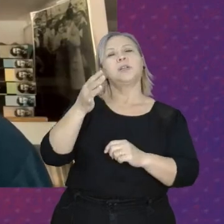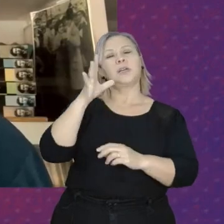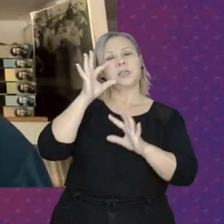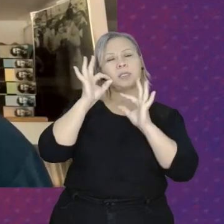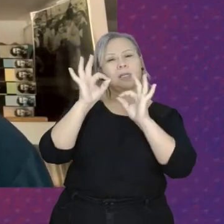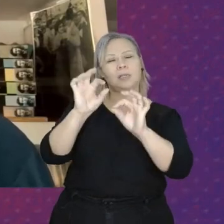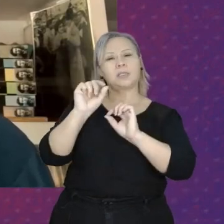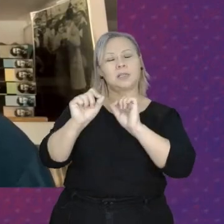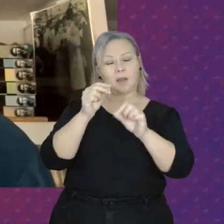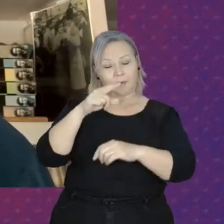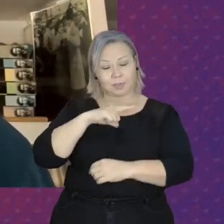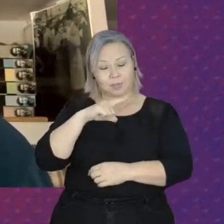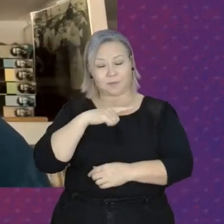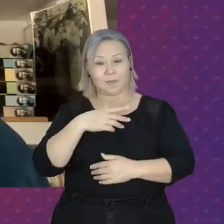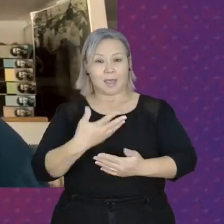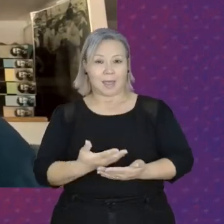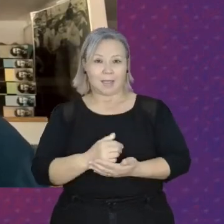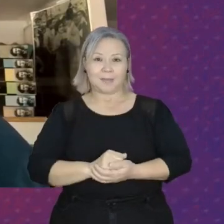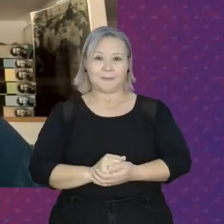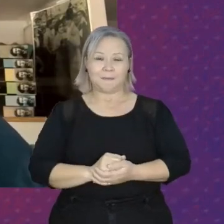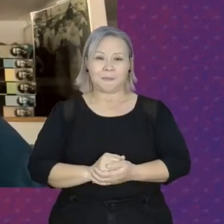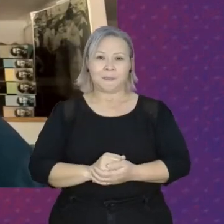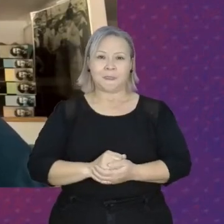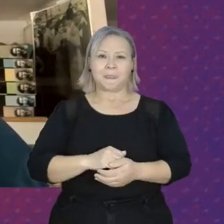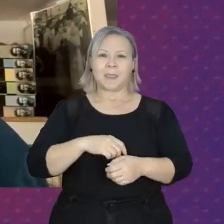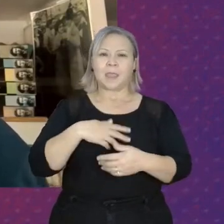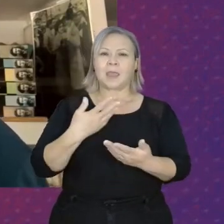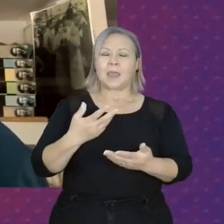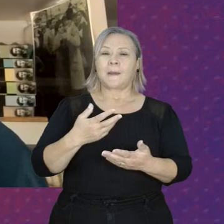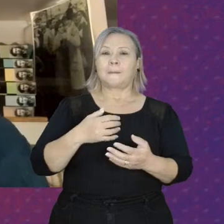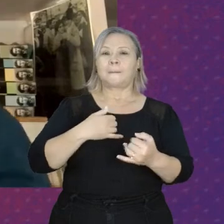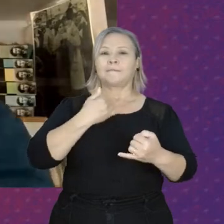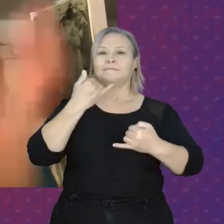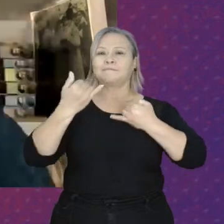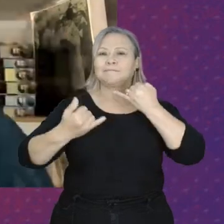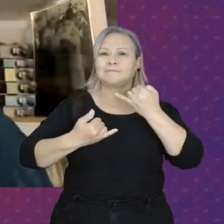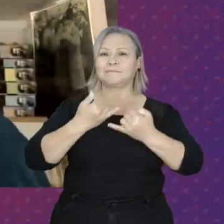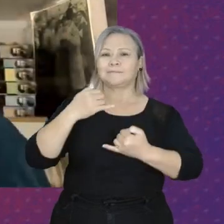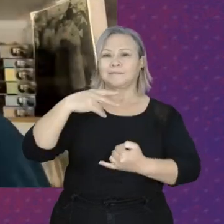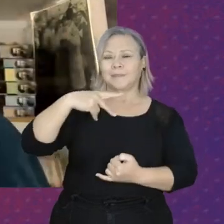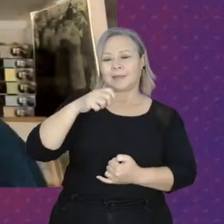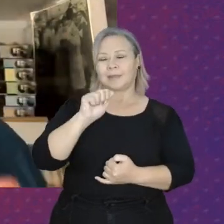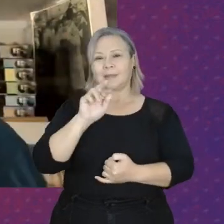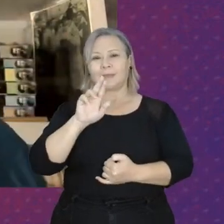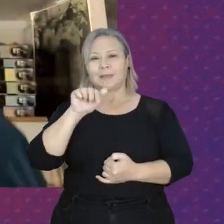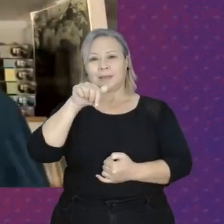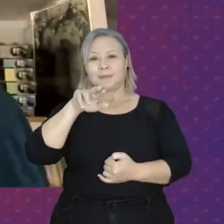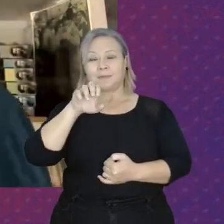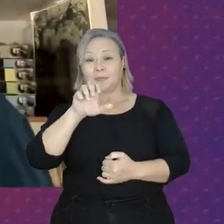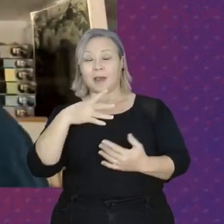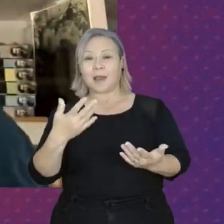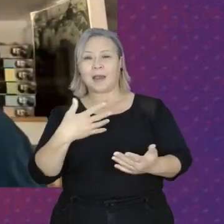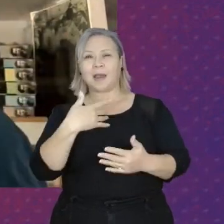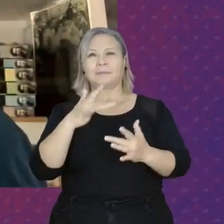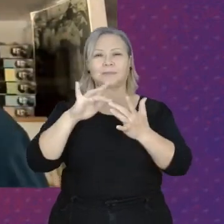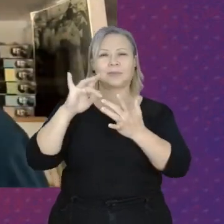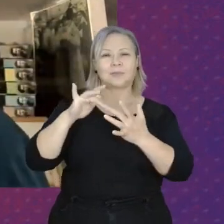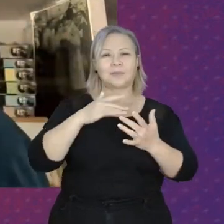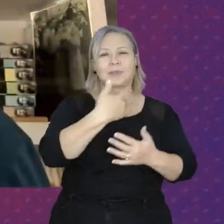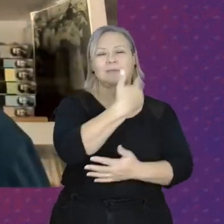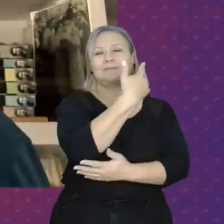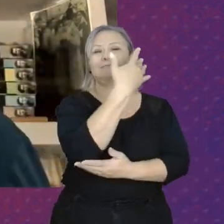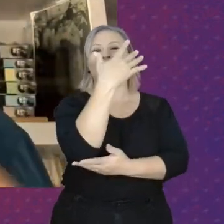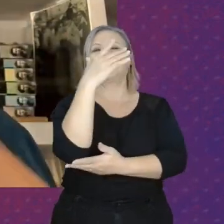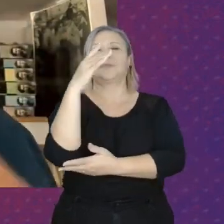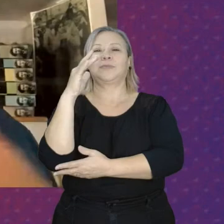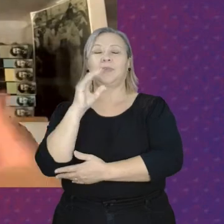nós tivéssemos parques nos quais, além do contato com a natureza, mais parques, há alguns parques, mas